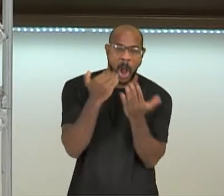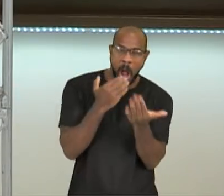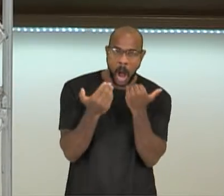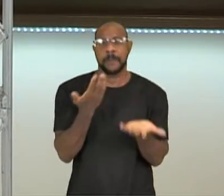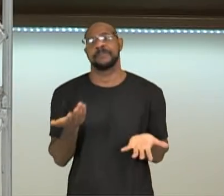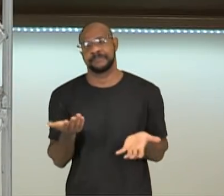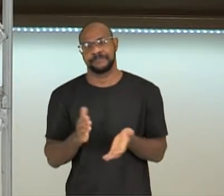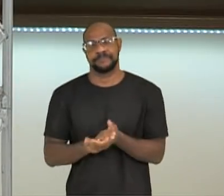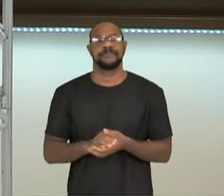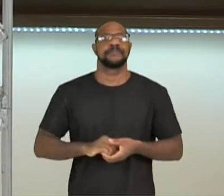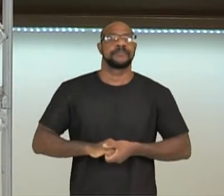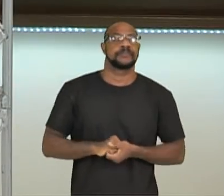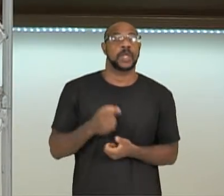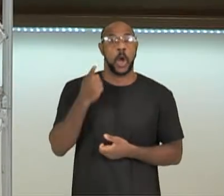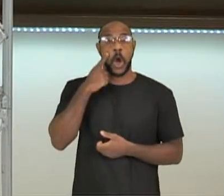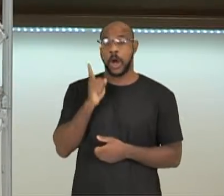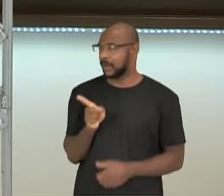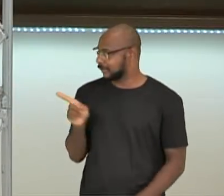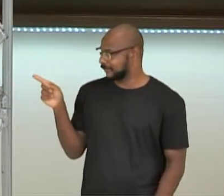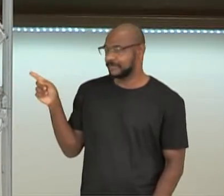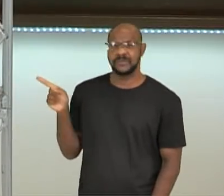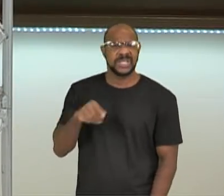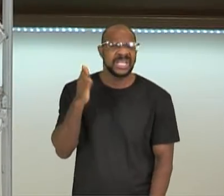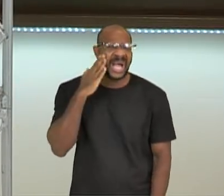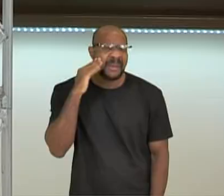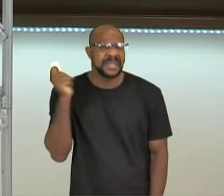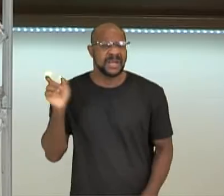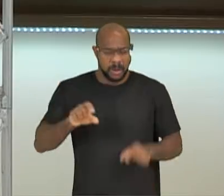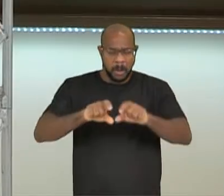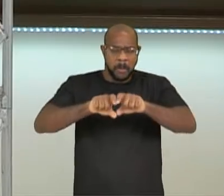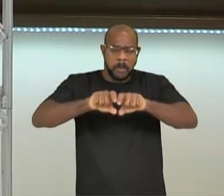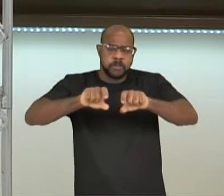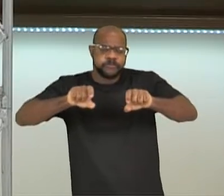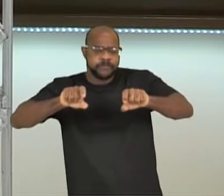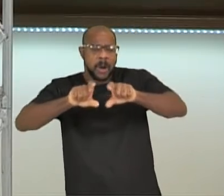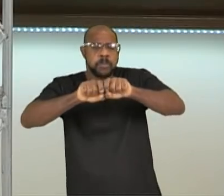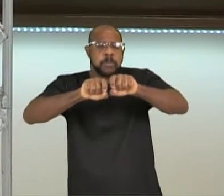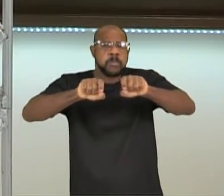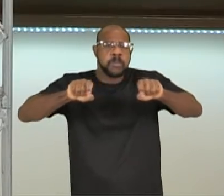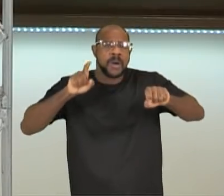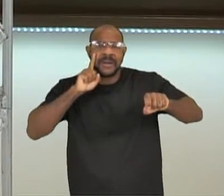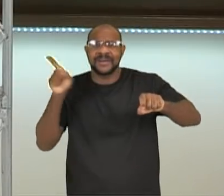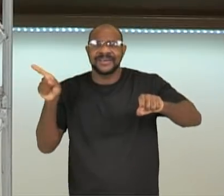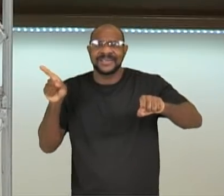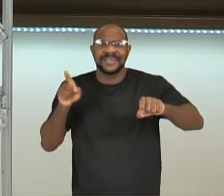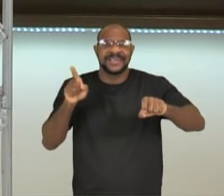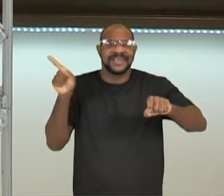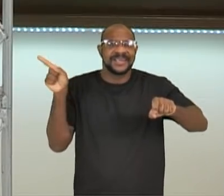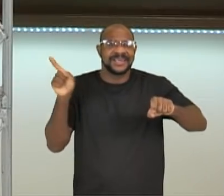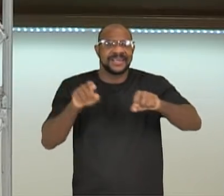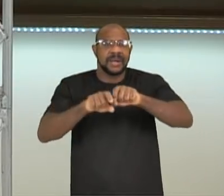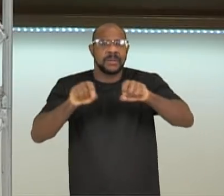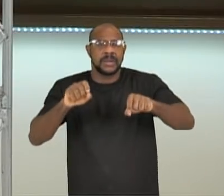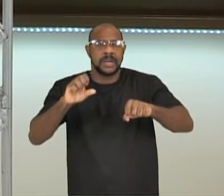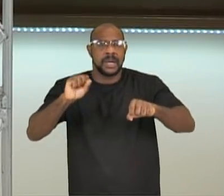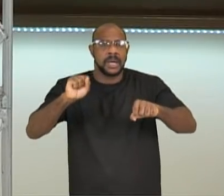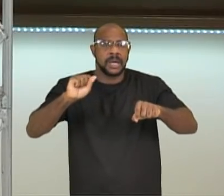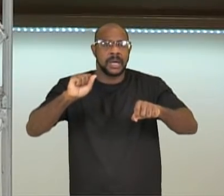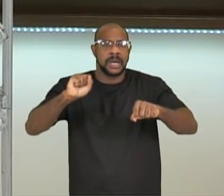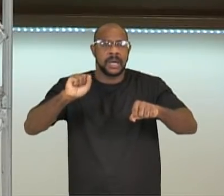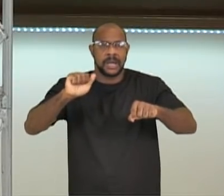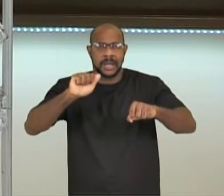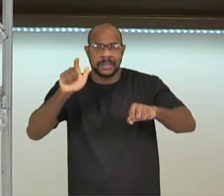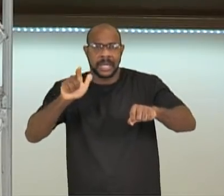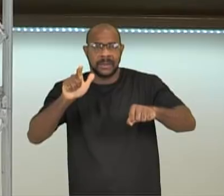alimentos. Olha só, você sabia que a salsicha, né, conhecida na maior parte aí do Paraná, de